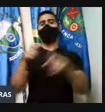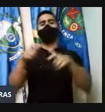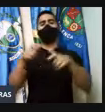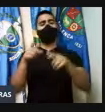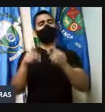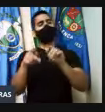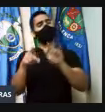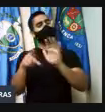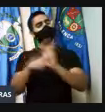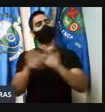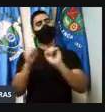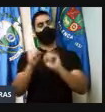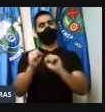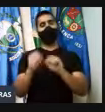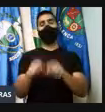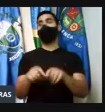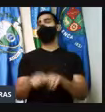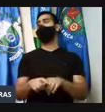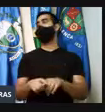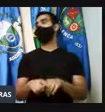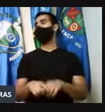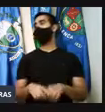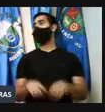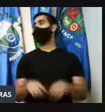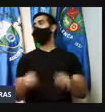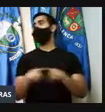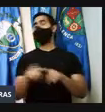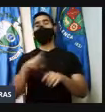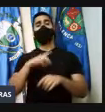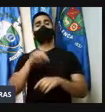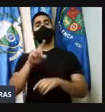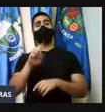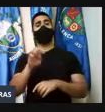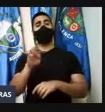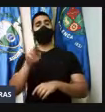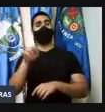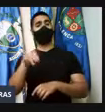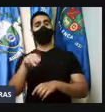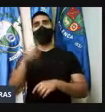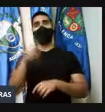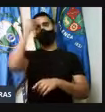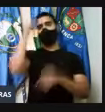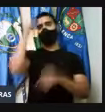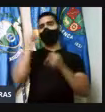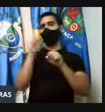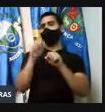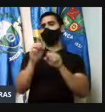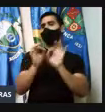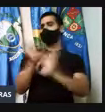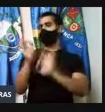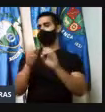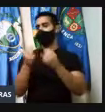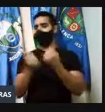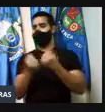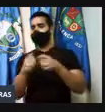além do posto do Detran, que tem um grande fluxo de pessoas para regulamentar a documentação.